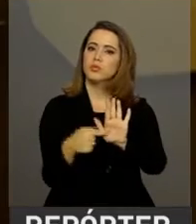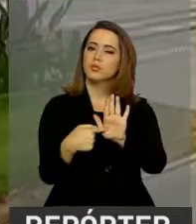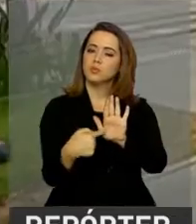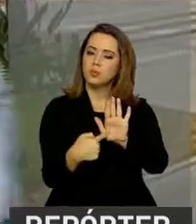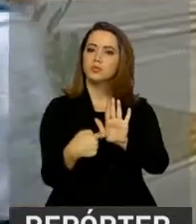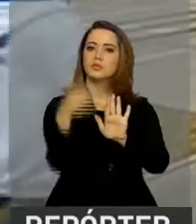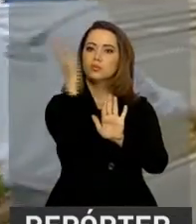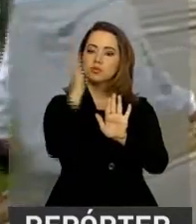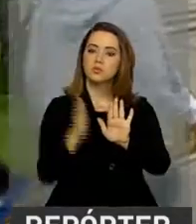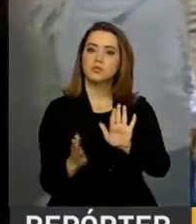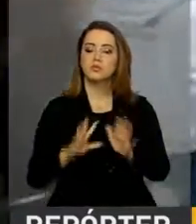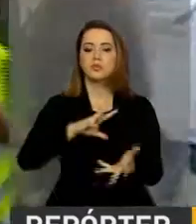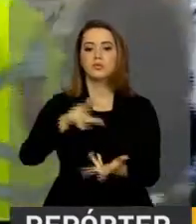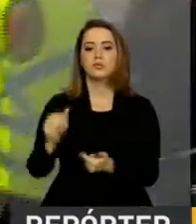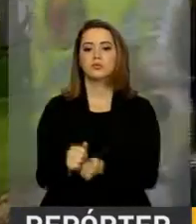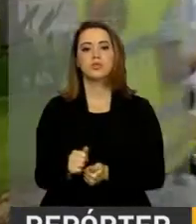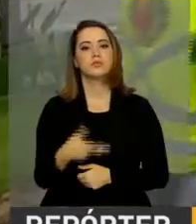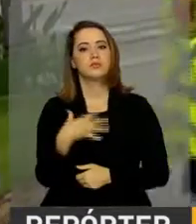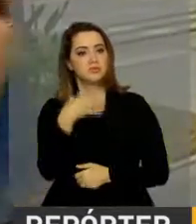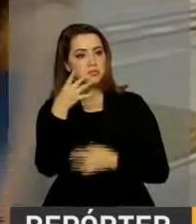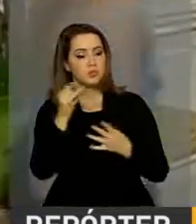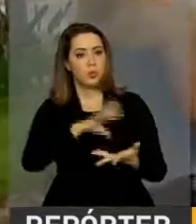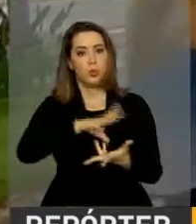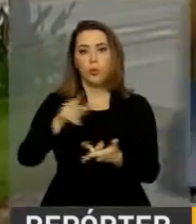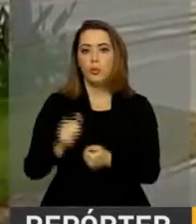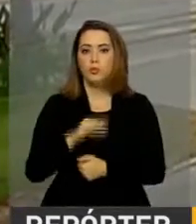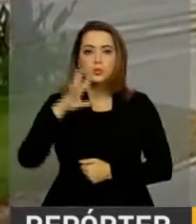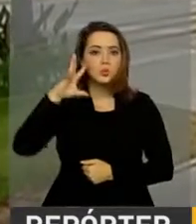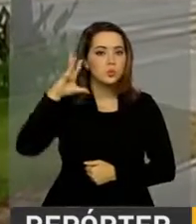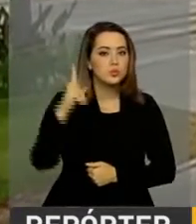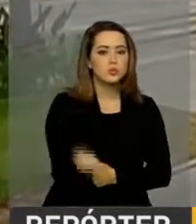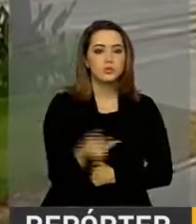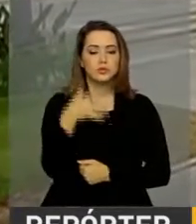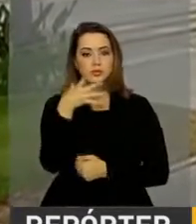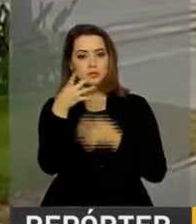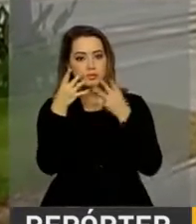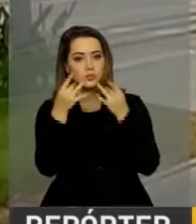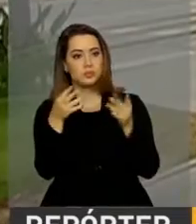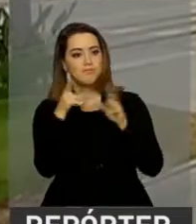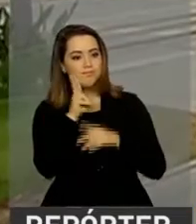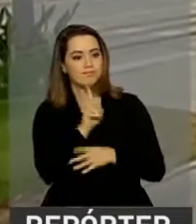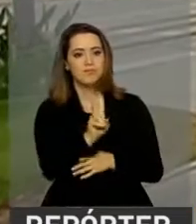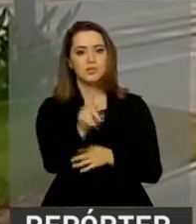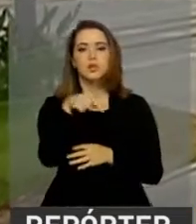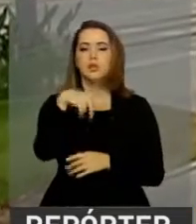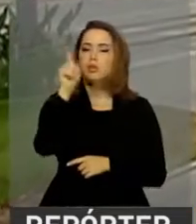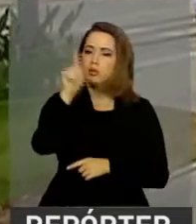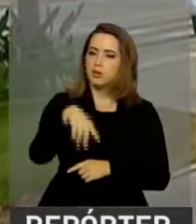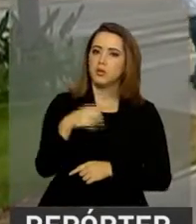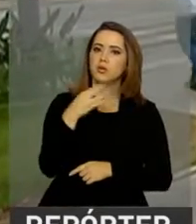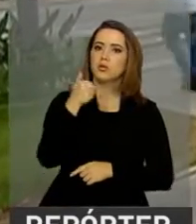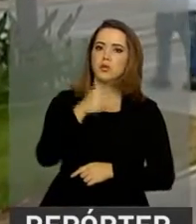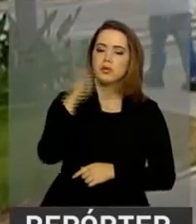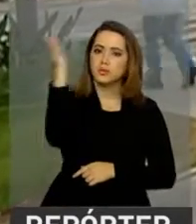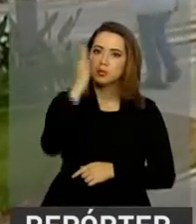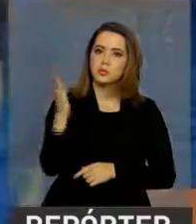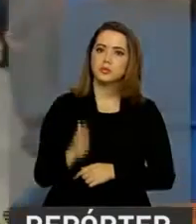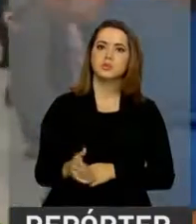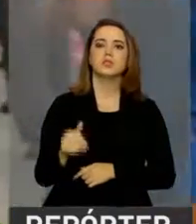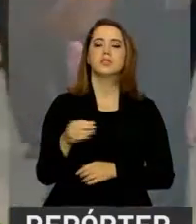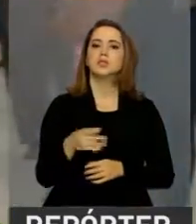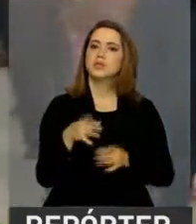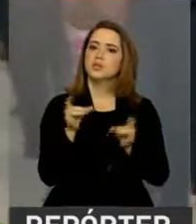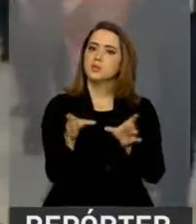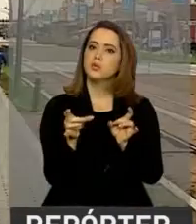mundo. É um evento que o mundo inteiro está assistindo, né? Então, acho que é a melhor oportunidade para o Brasil se vender. Acho que melhor até do que a Copa do Mundo.